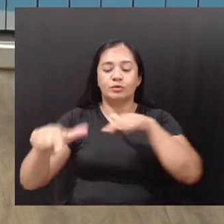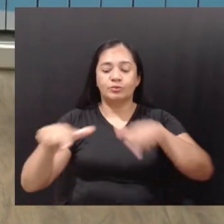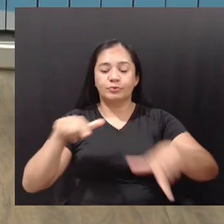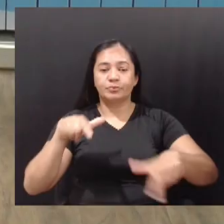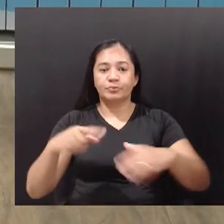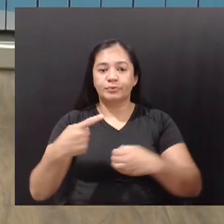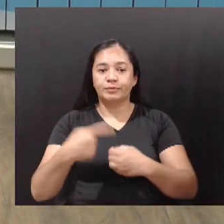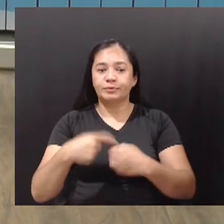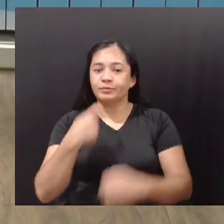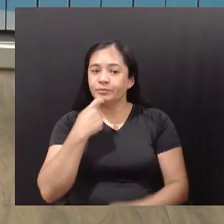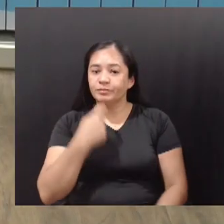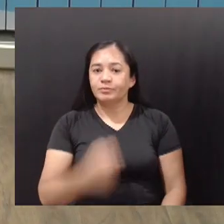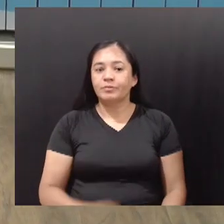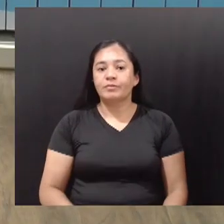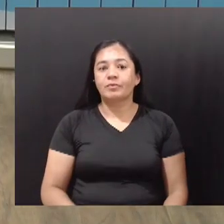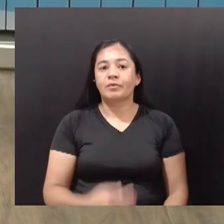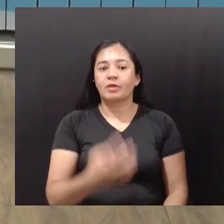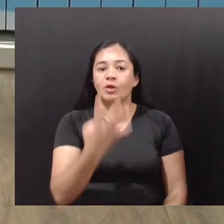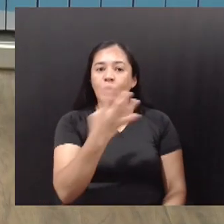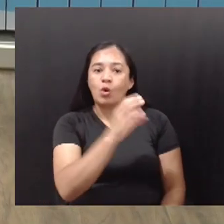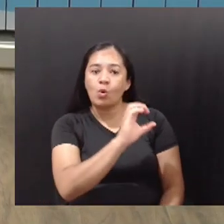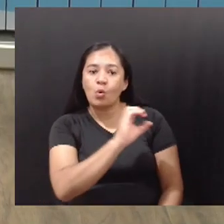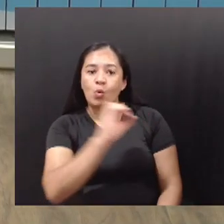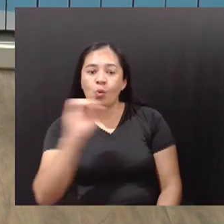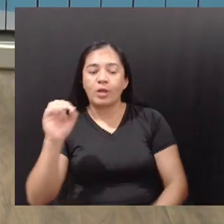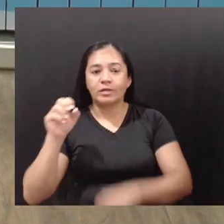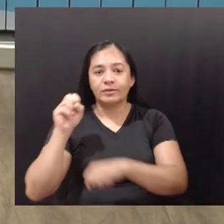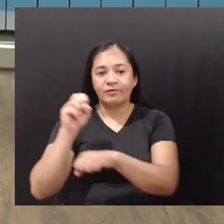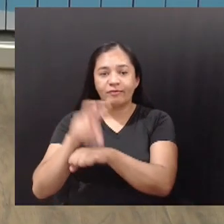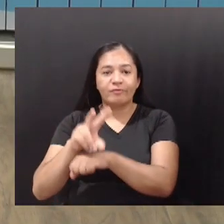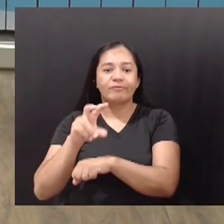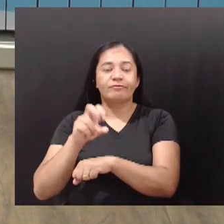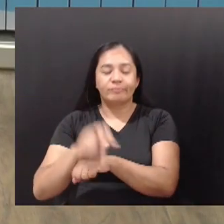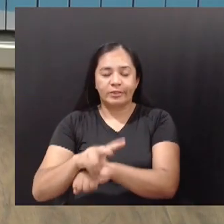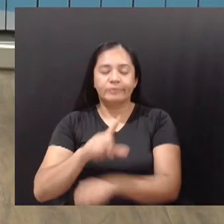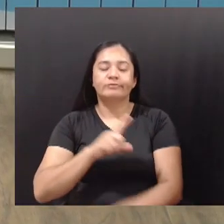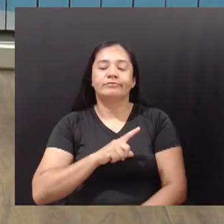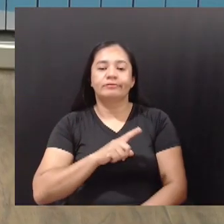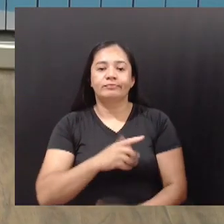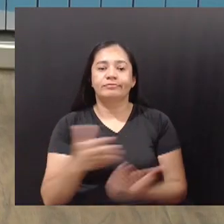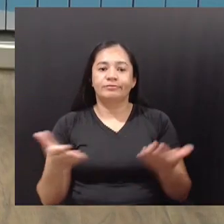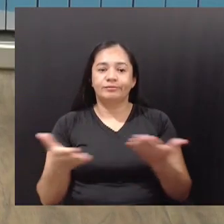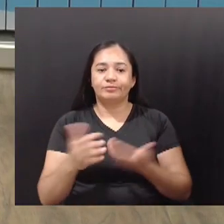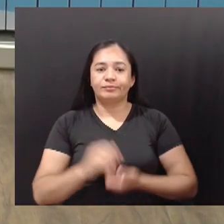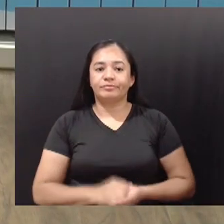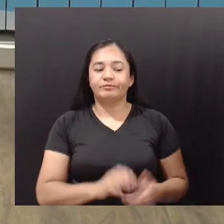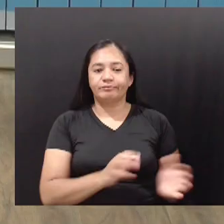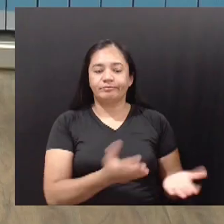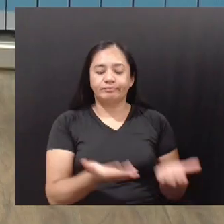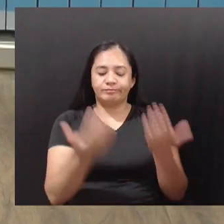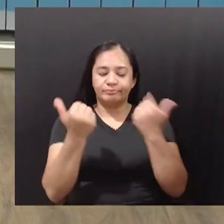de 400 vagas disponíveis para hoje. Confira algumas delas.